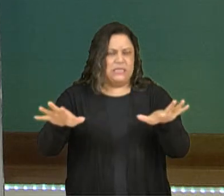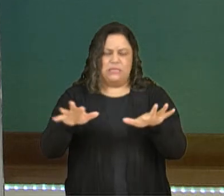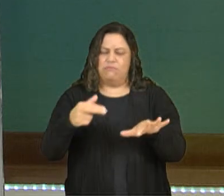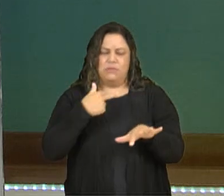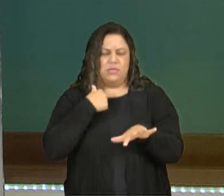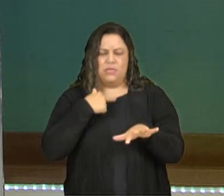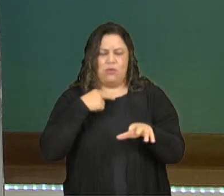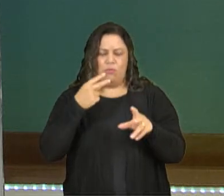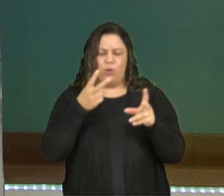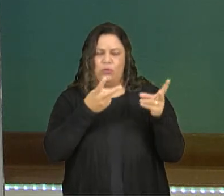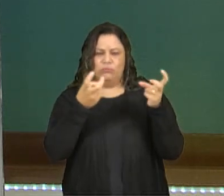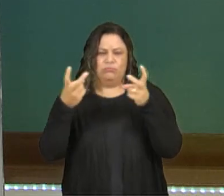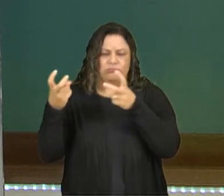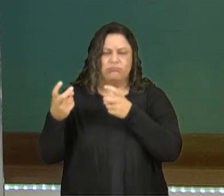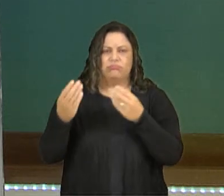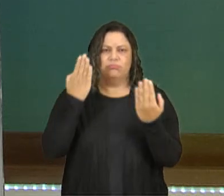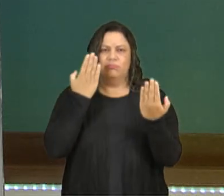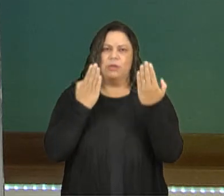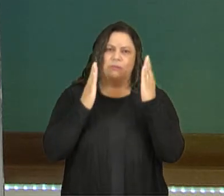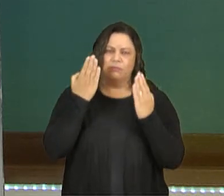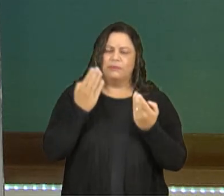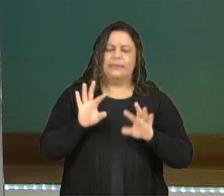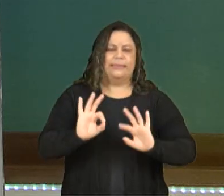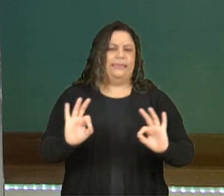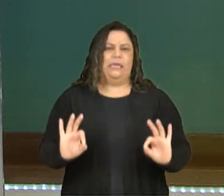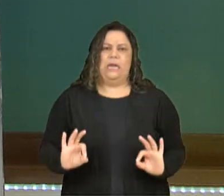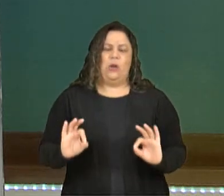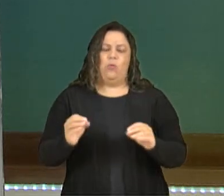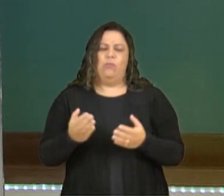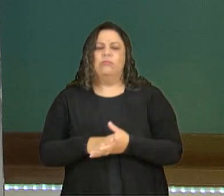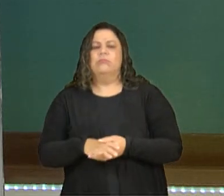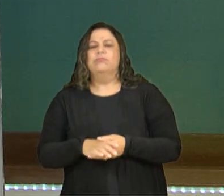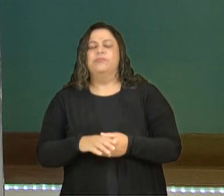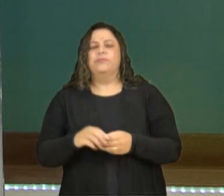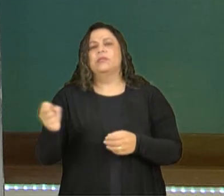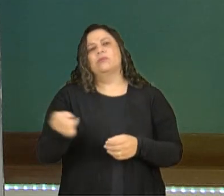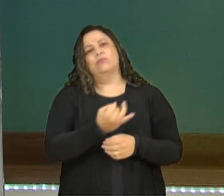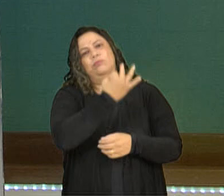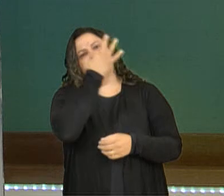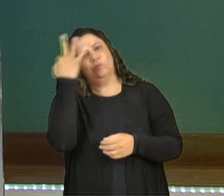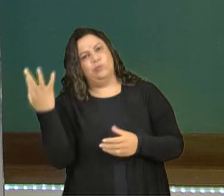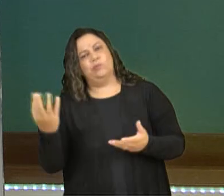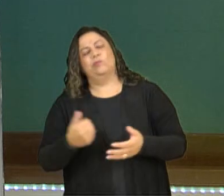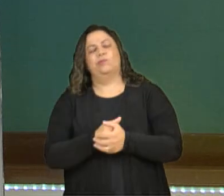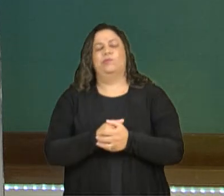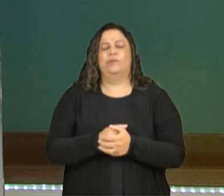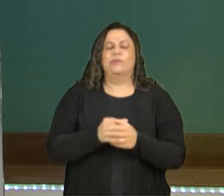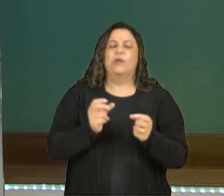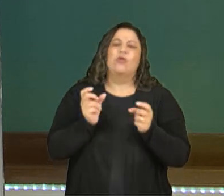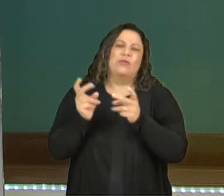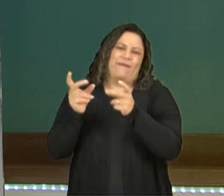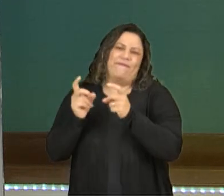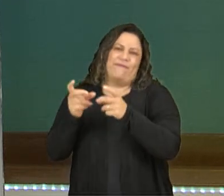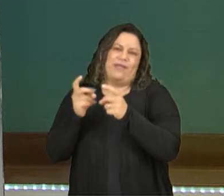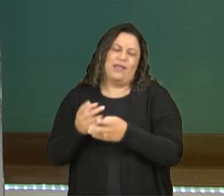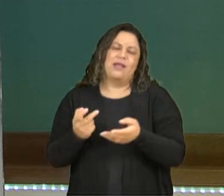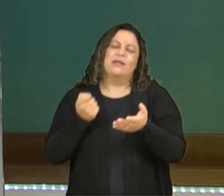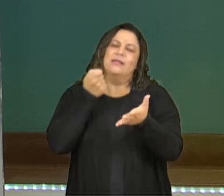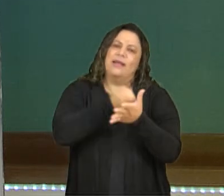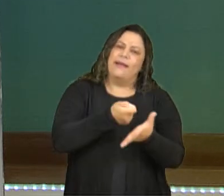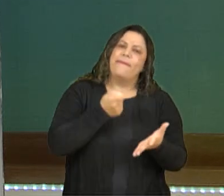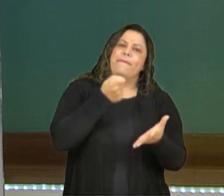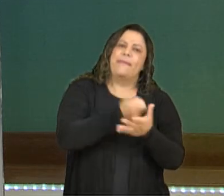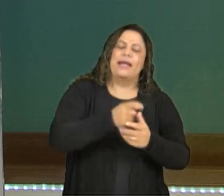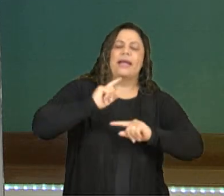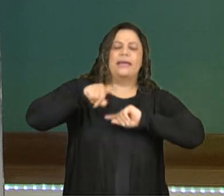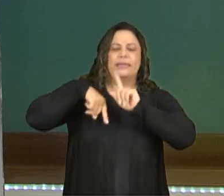2022, teremos ainda dificuldade para análise quantitativa da saída e entrada de produtos, mas depois